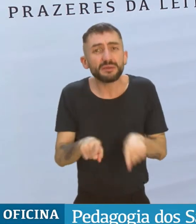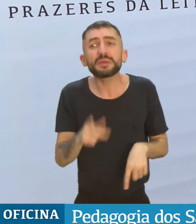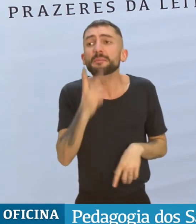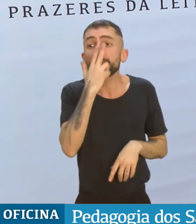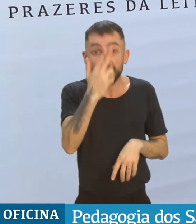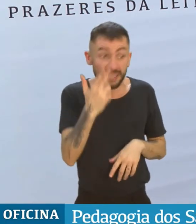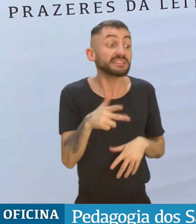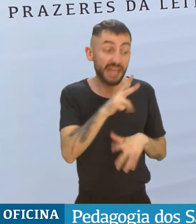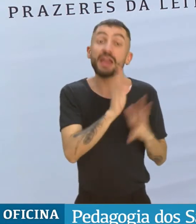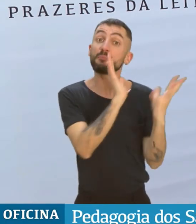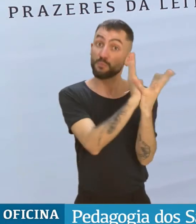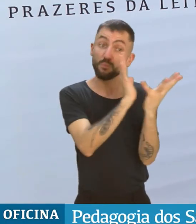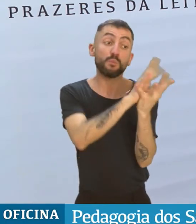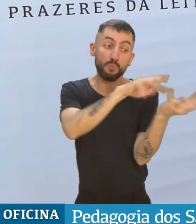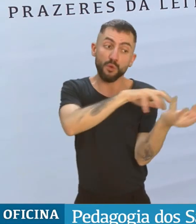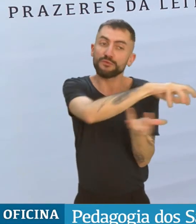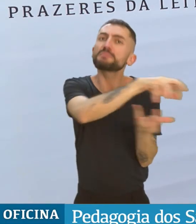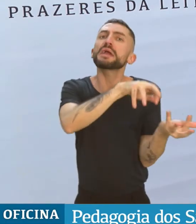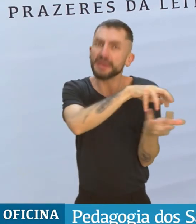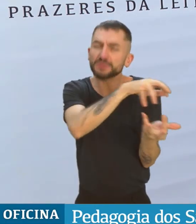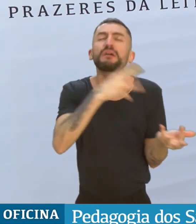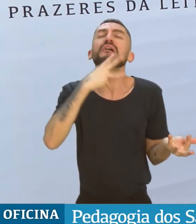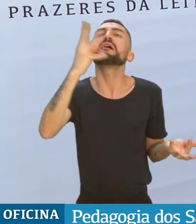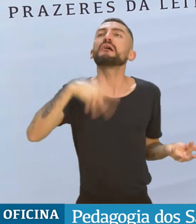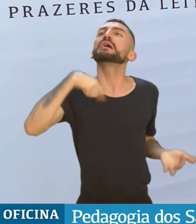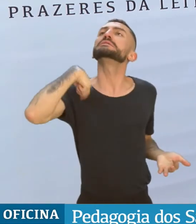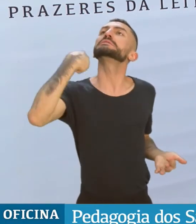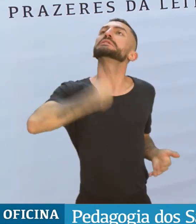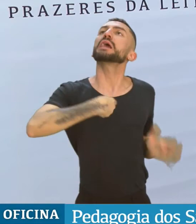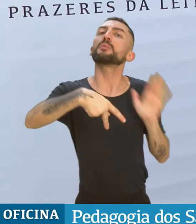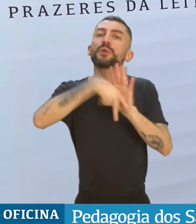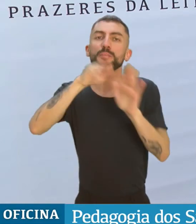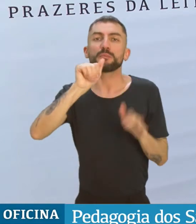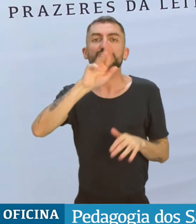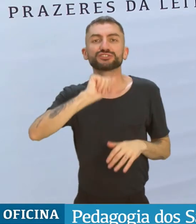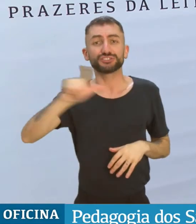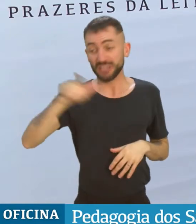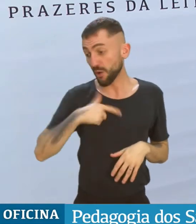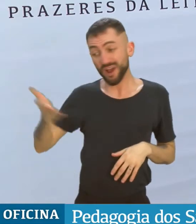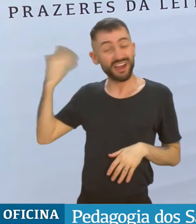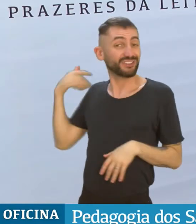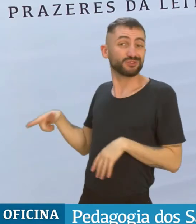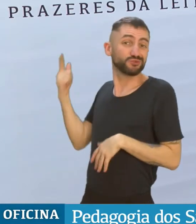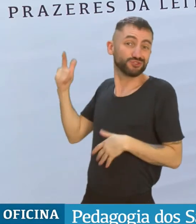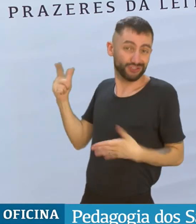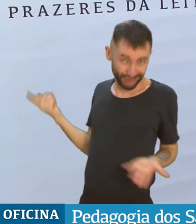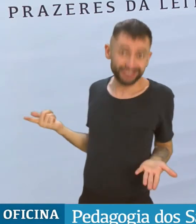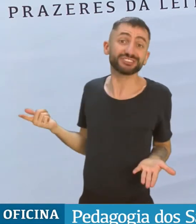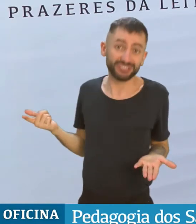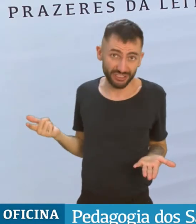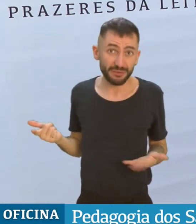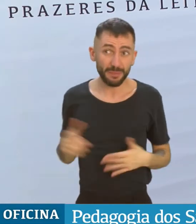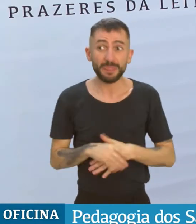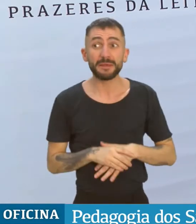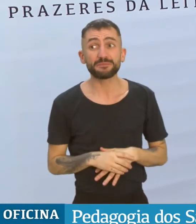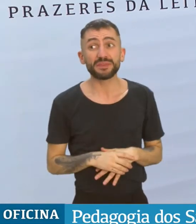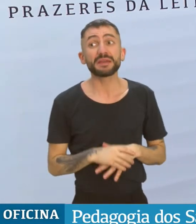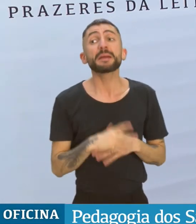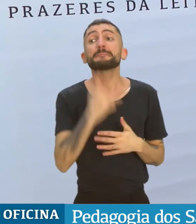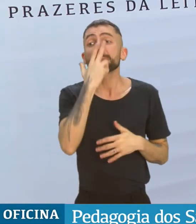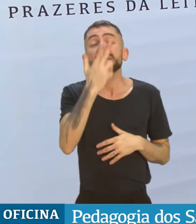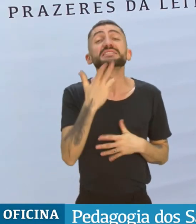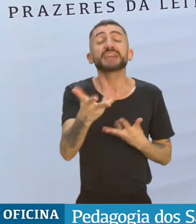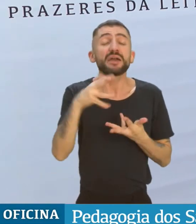reconhecer enquanto movimento, né? De assumir isso enquanto movimento, não um movimento